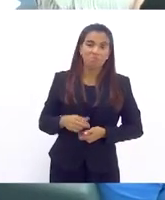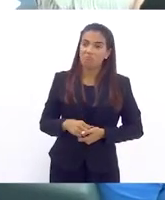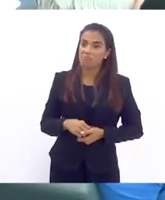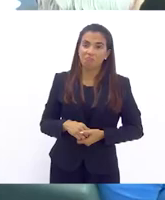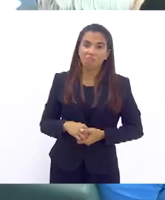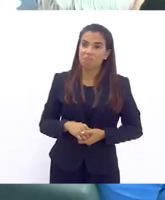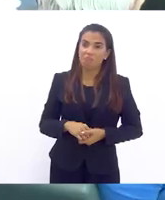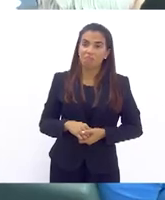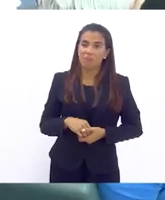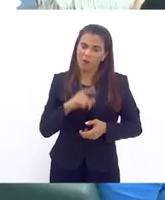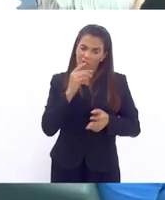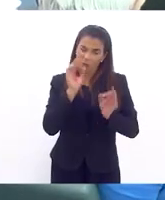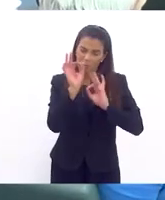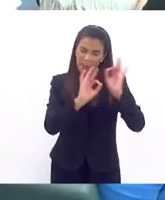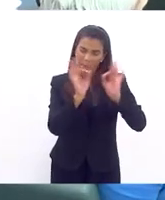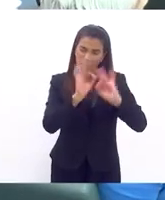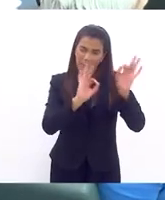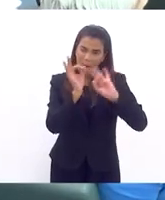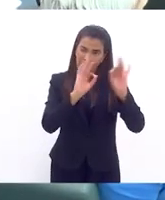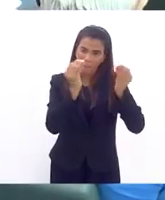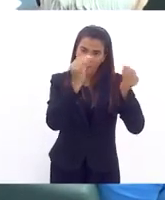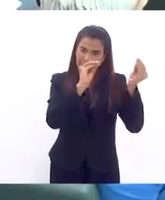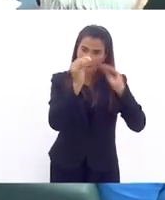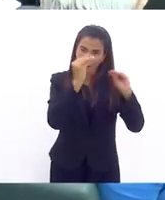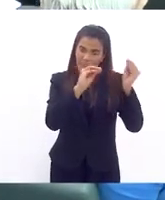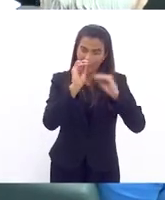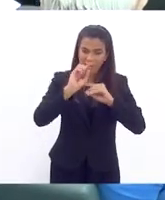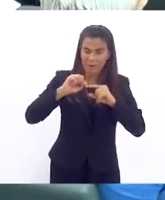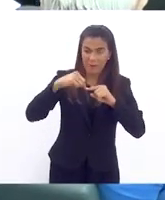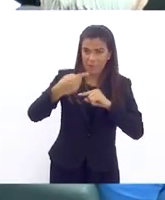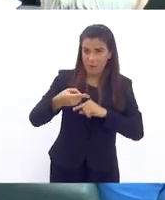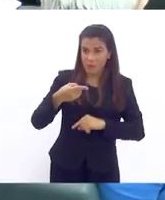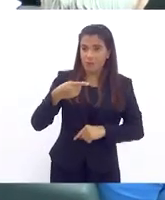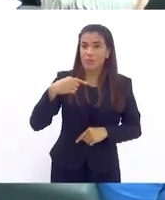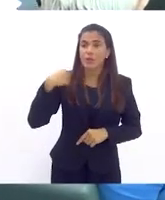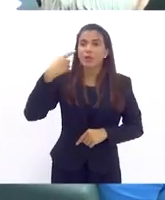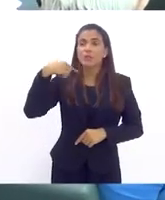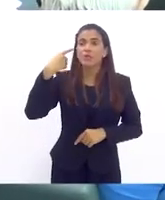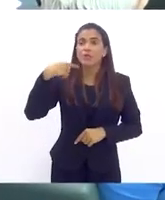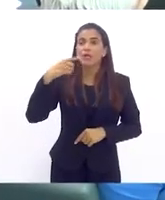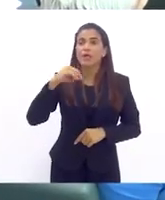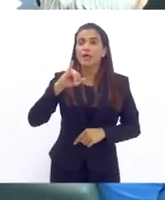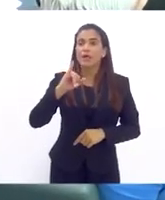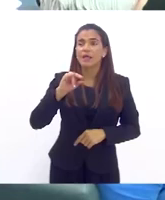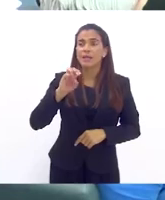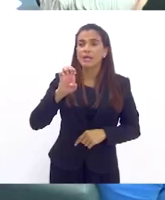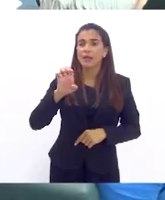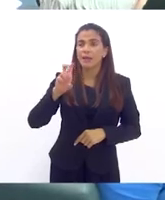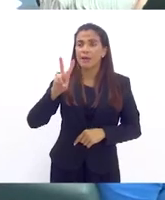vamos montar isso depois vamos falar Doutor Diego Lacerda